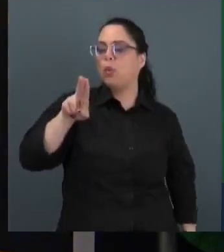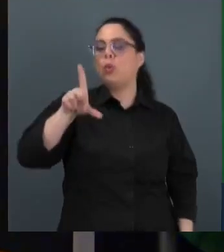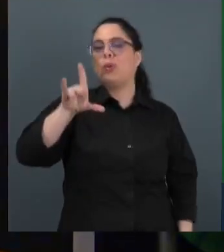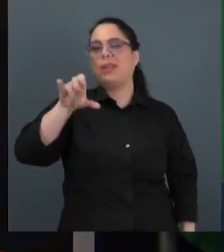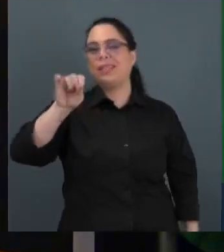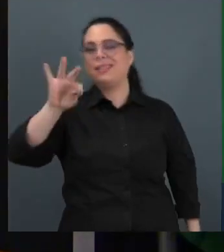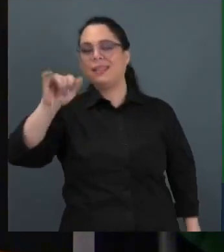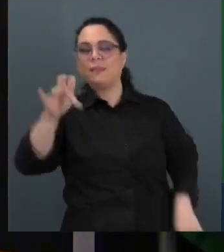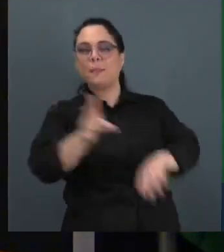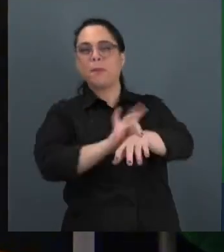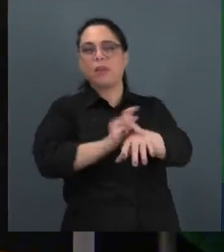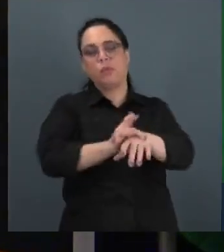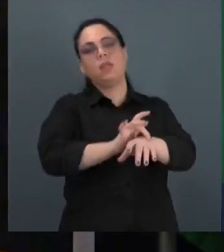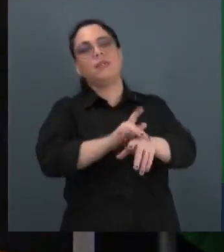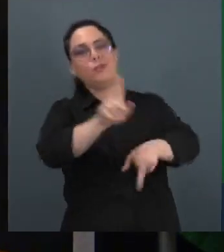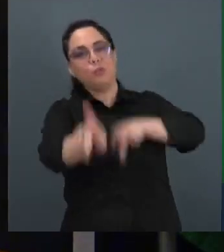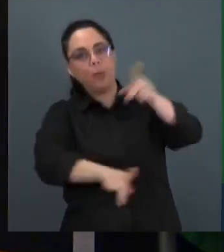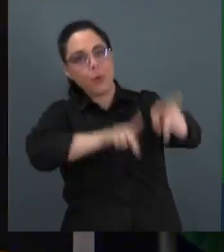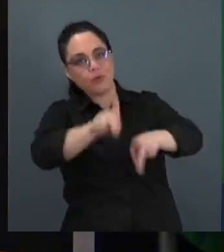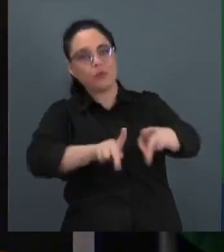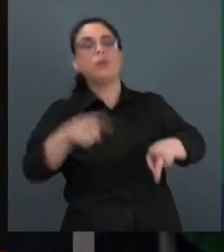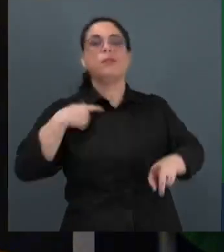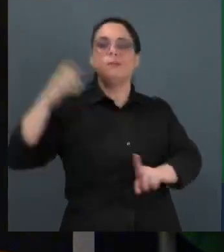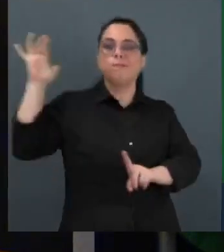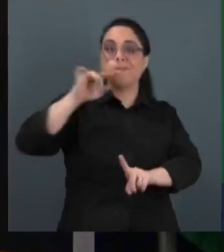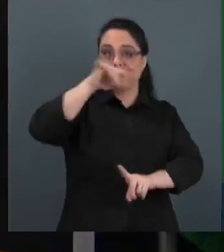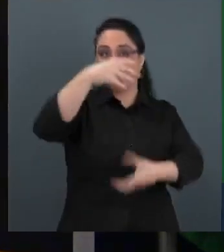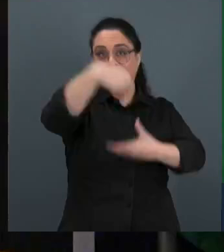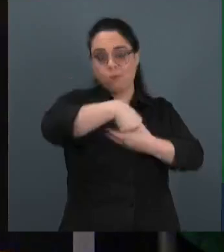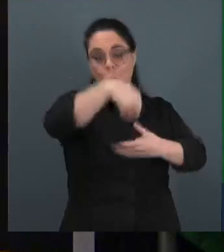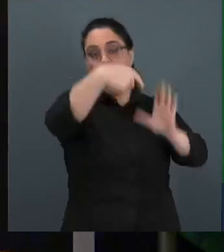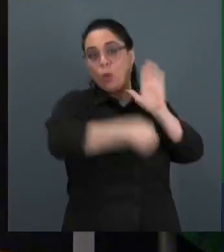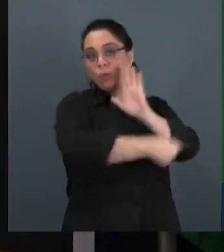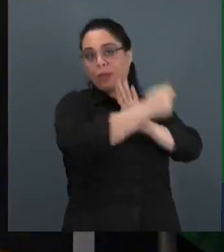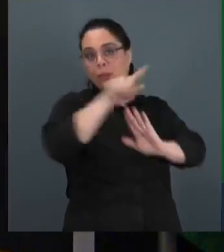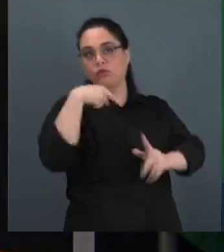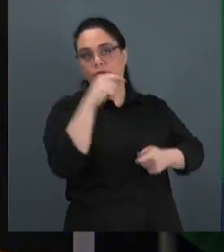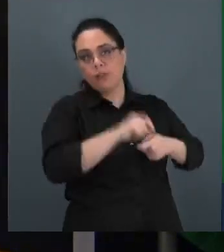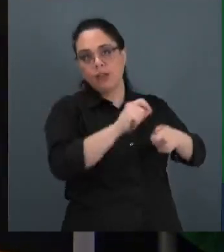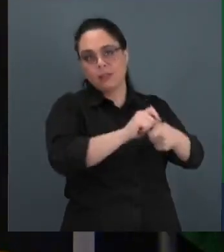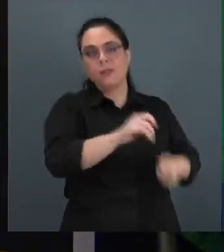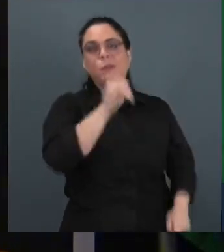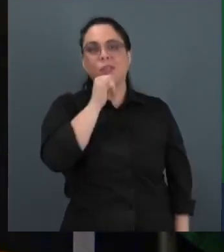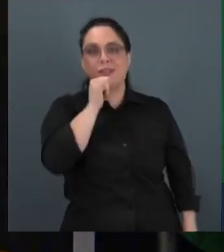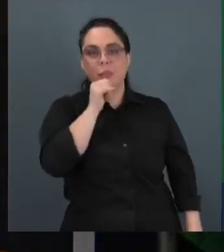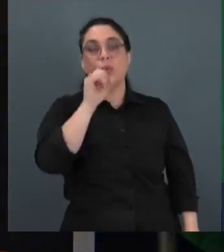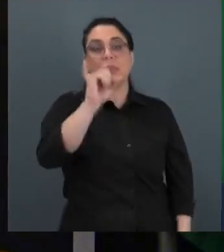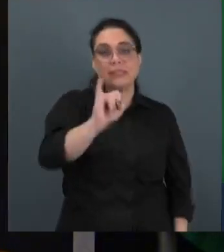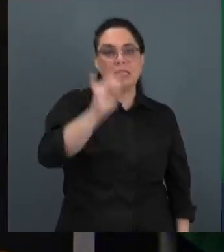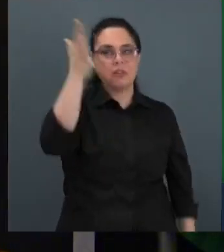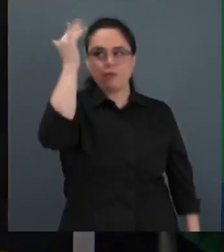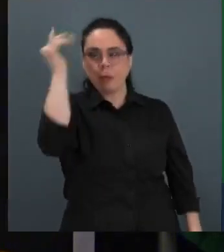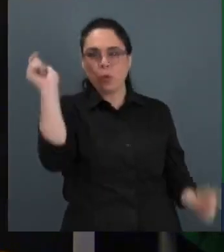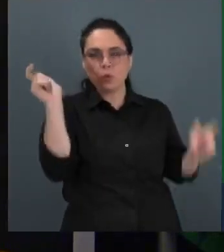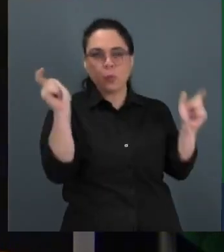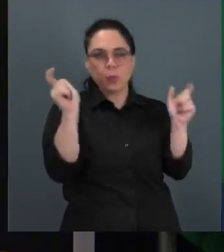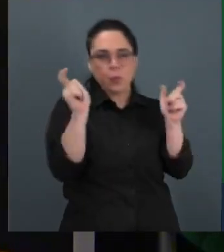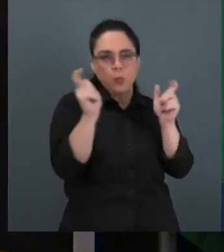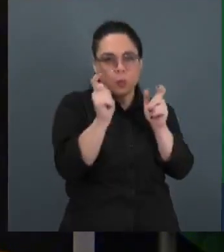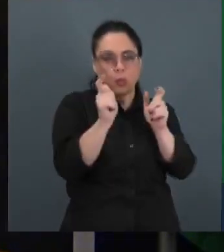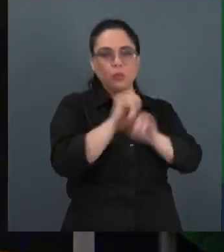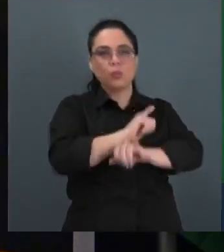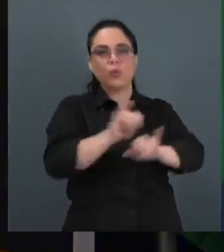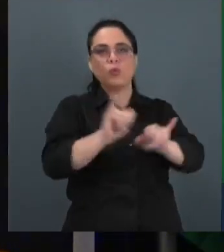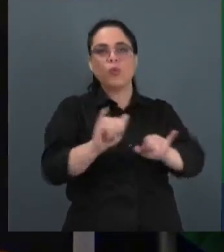daqui a pouco. Eu vou dar alguns exemplos. Com a popularidade em baixa, está sendo anunciado